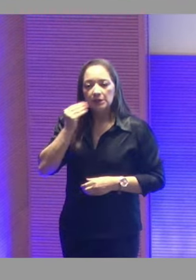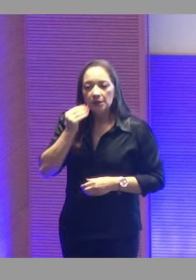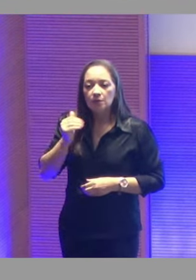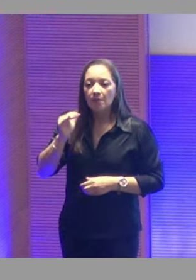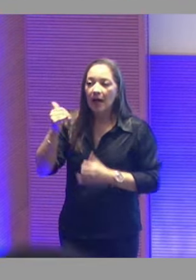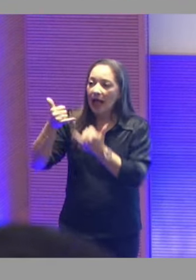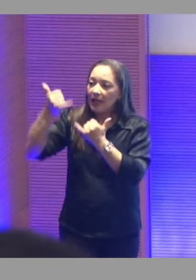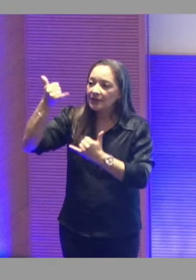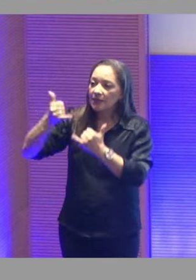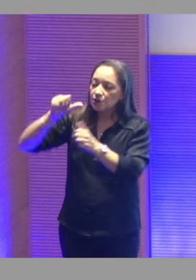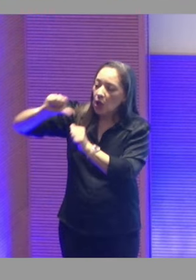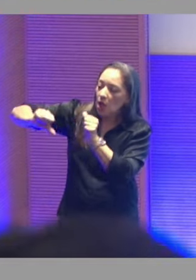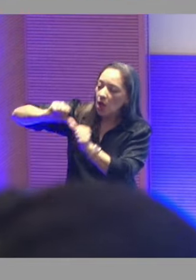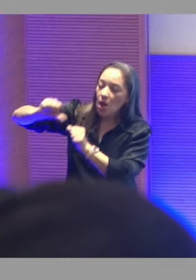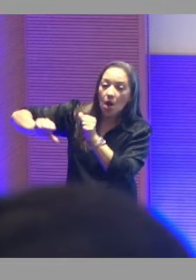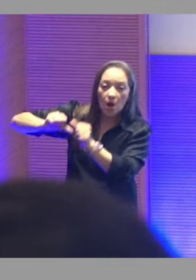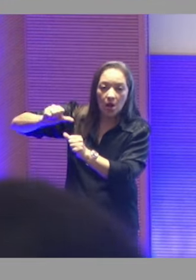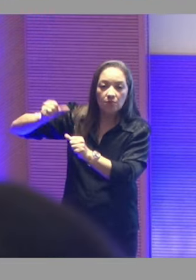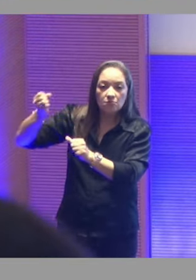renovável